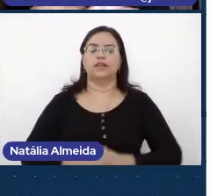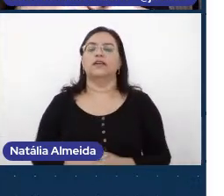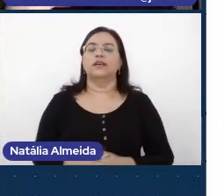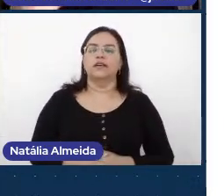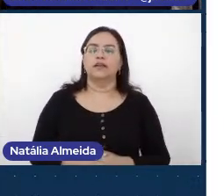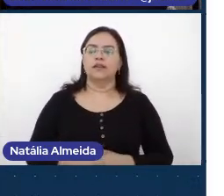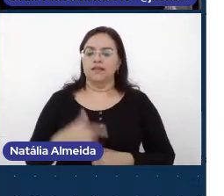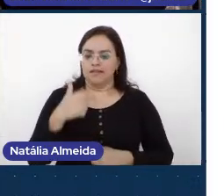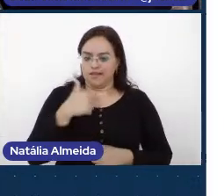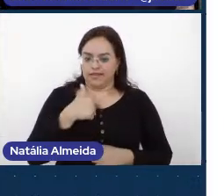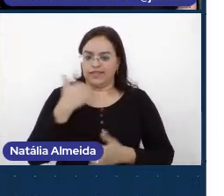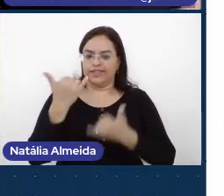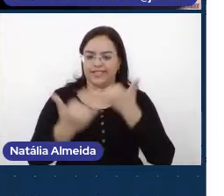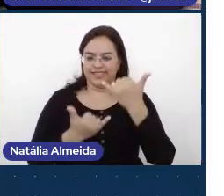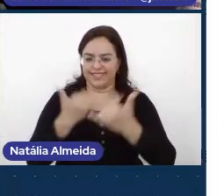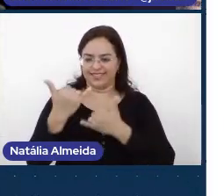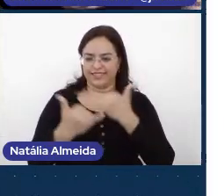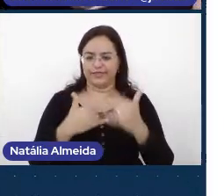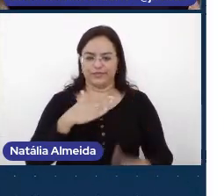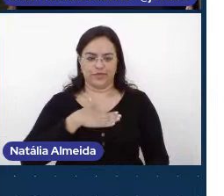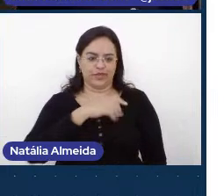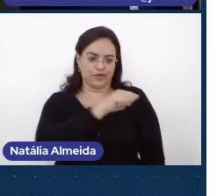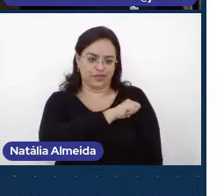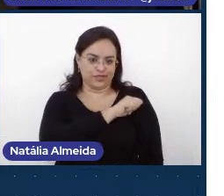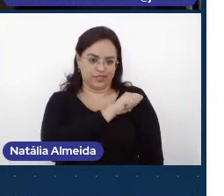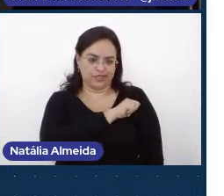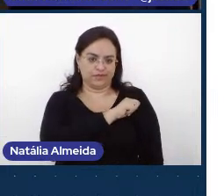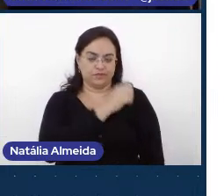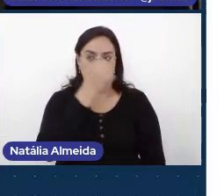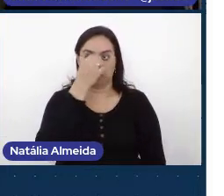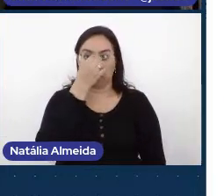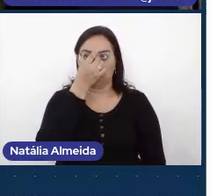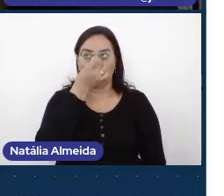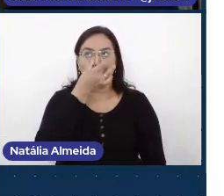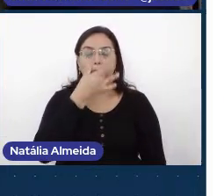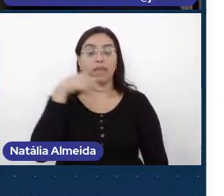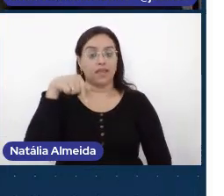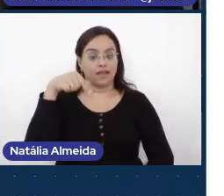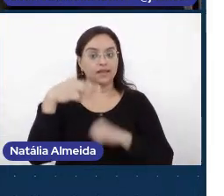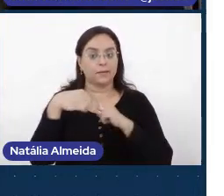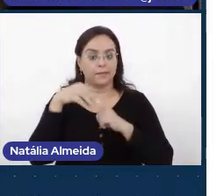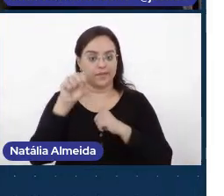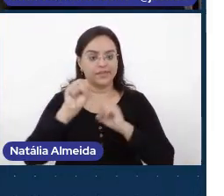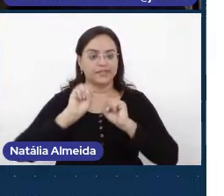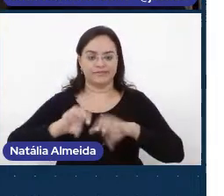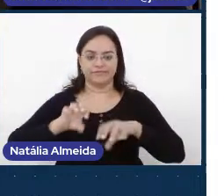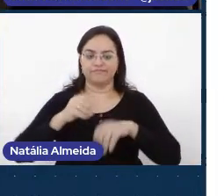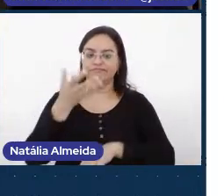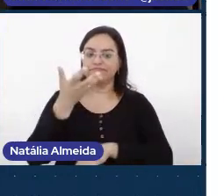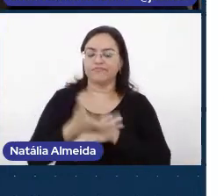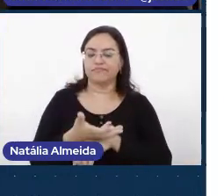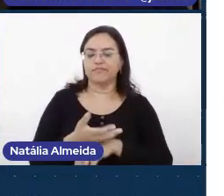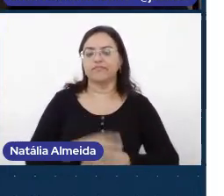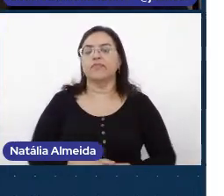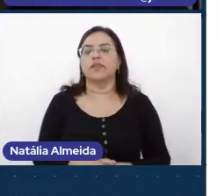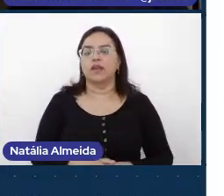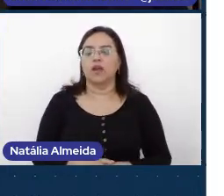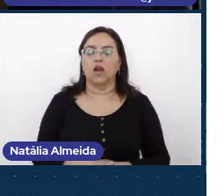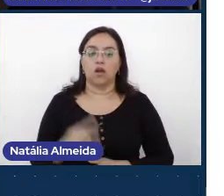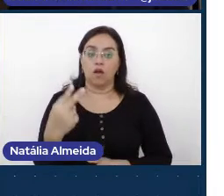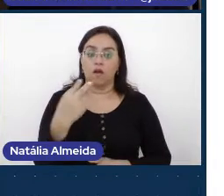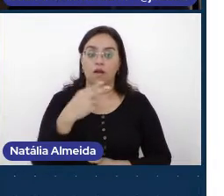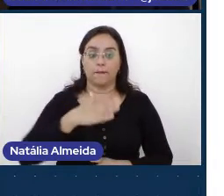meus alunos, né? Eu ministro aqui no mestrado a disciplina de métodos qualitativos e eu digo, peguem os meus artigos